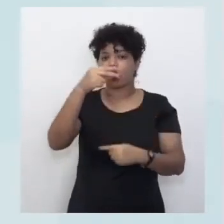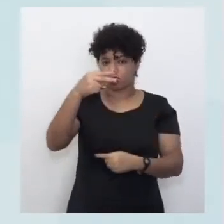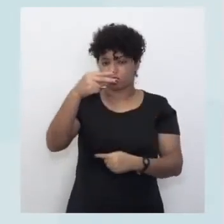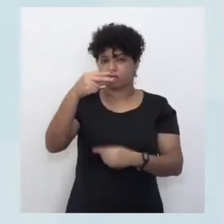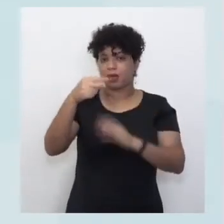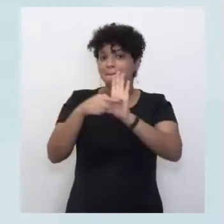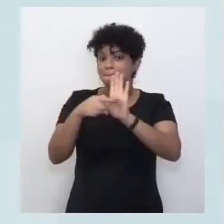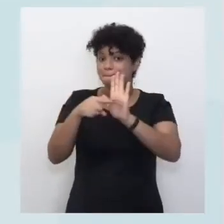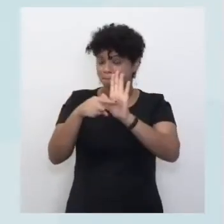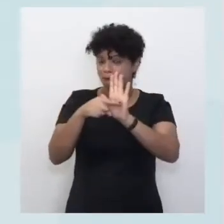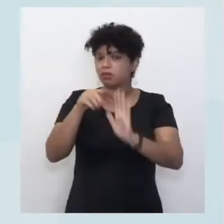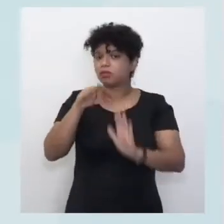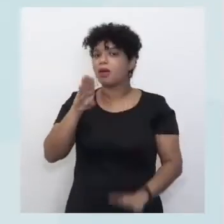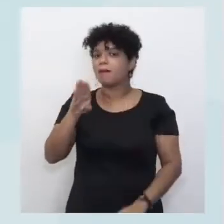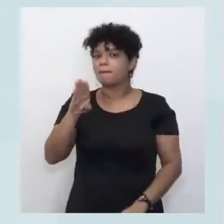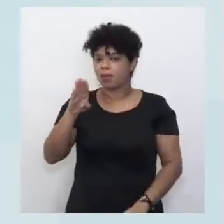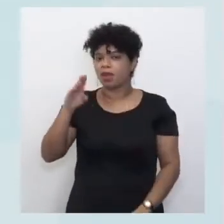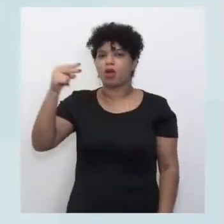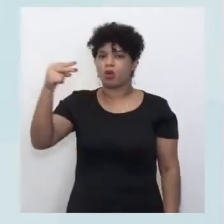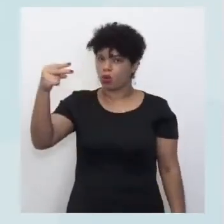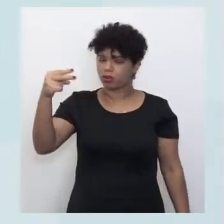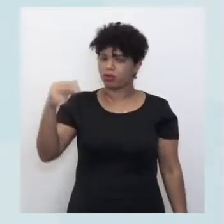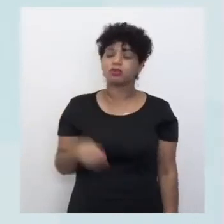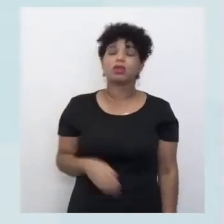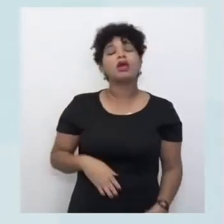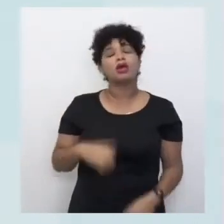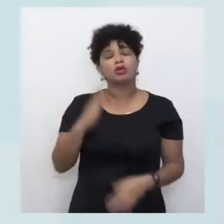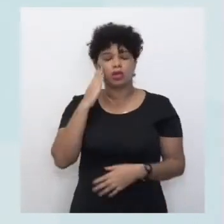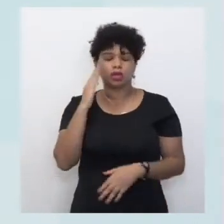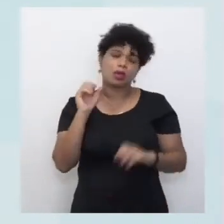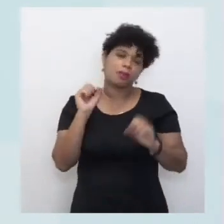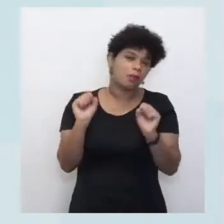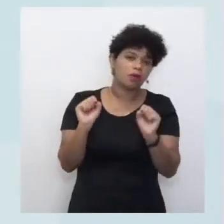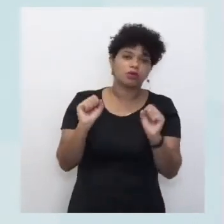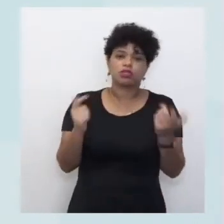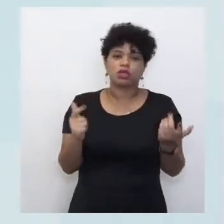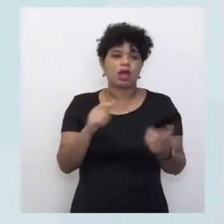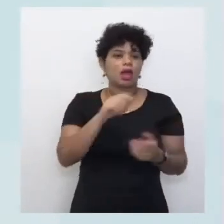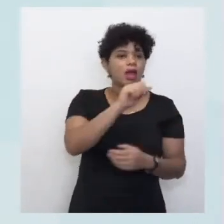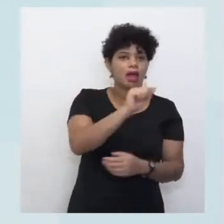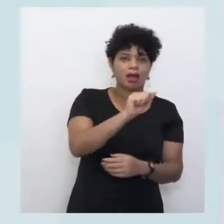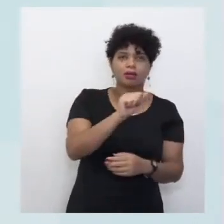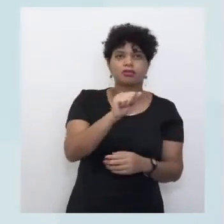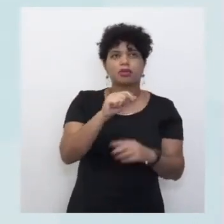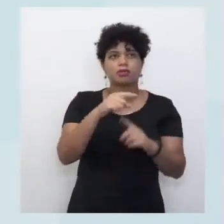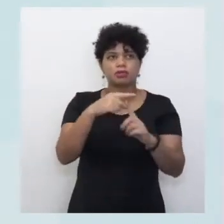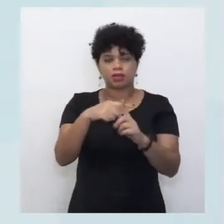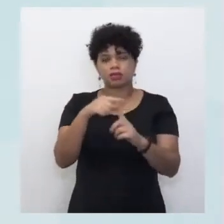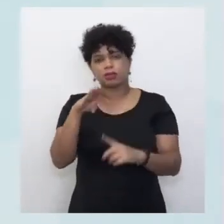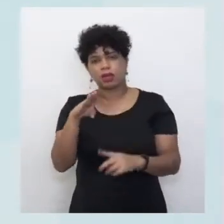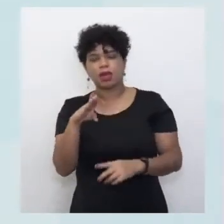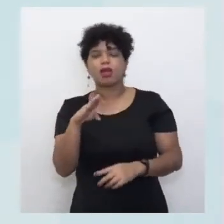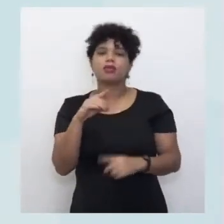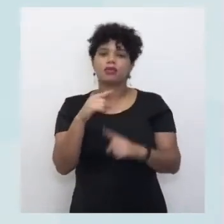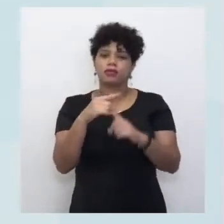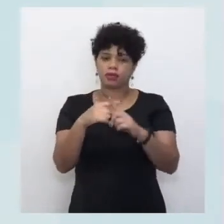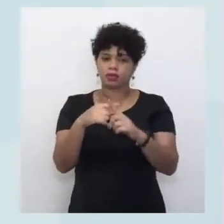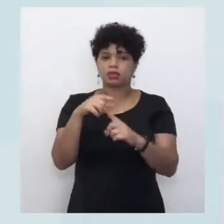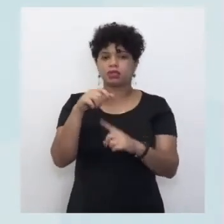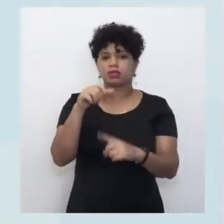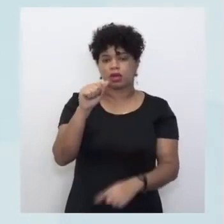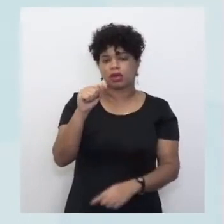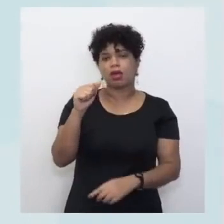ao quadrado. É claro que tanto faz, né? Se eu tenho A mais B vezes A menos B, ou A menos